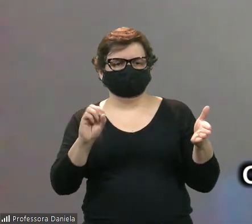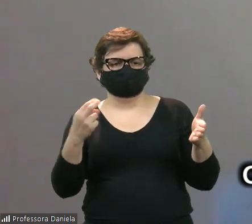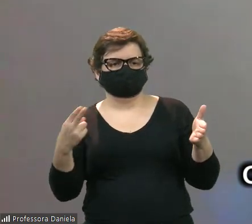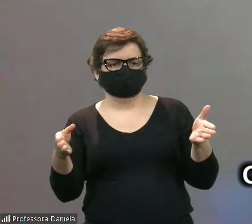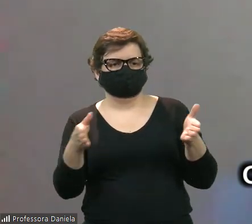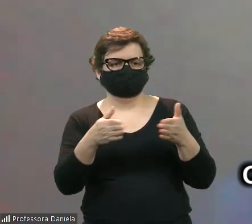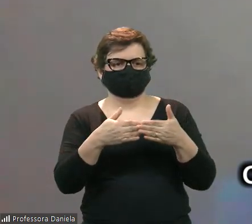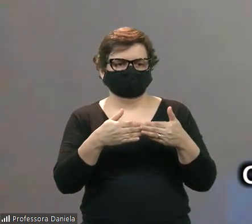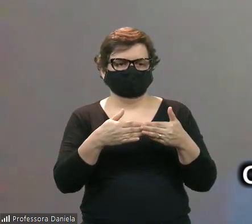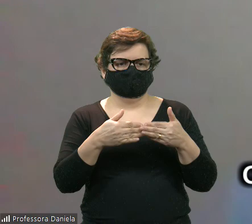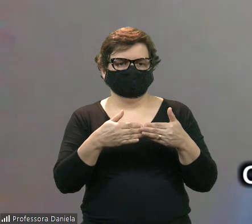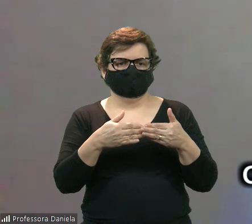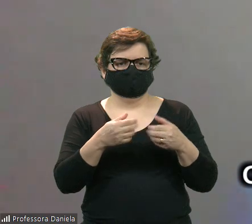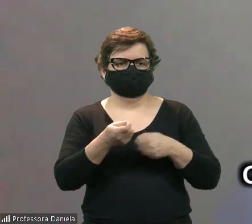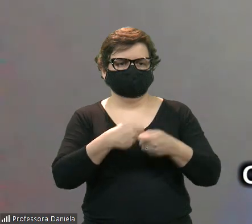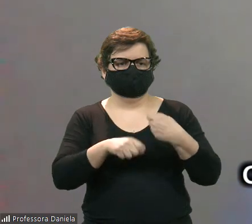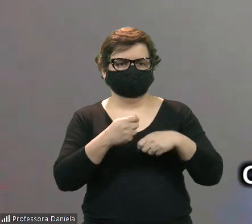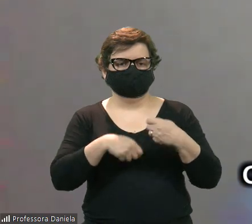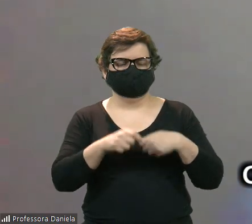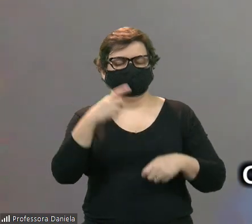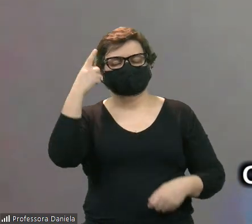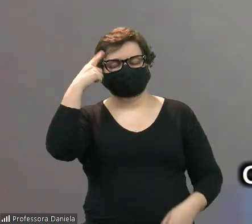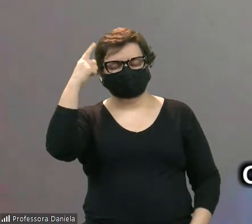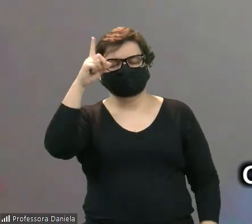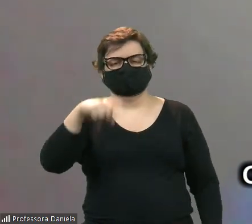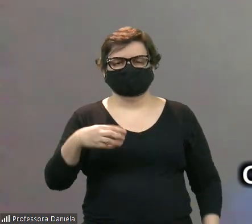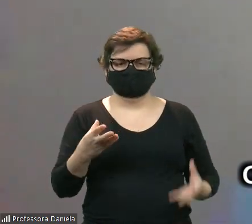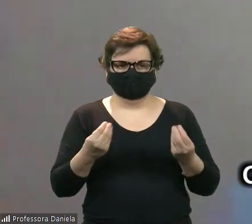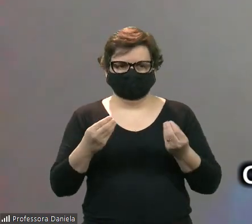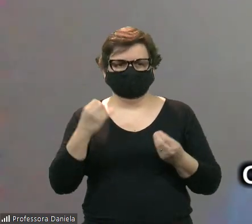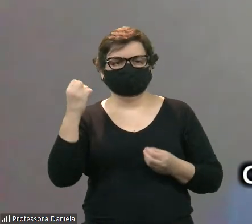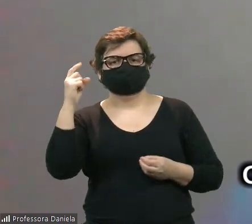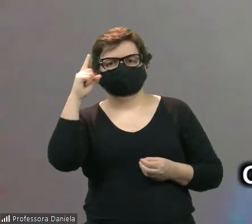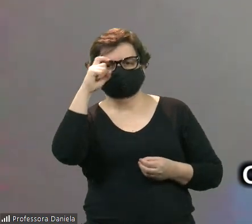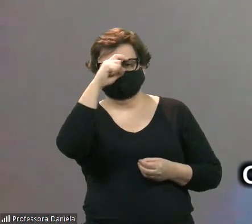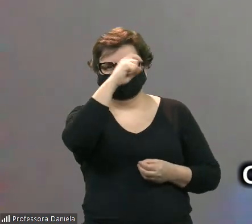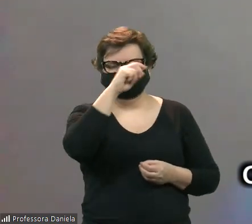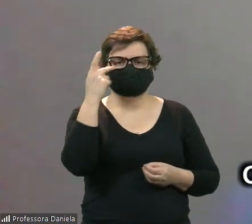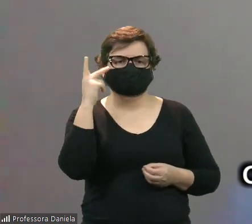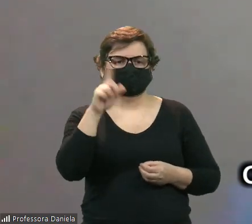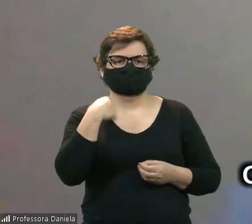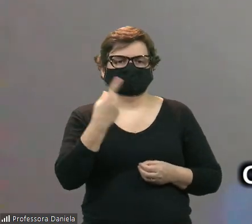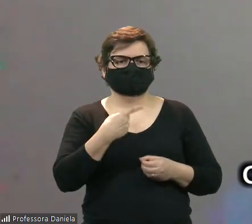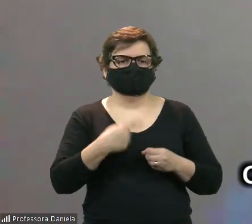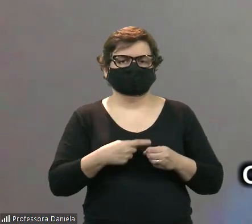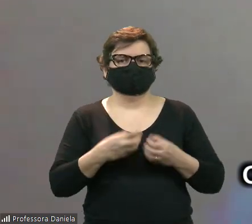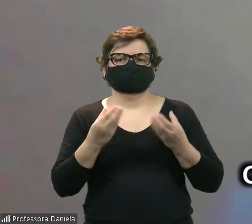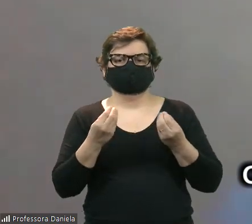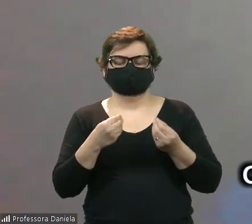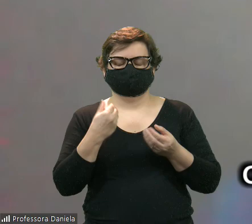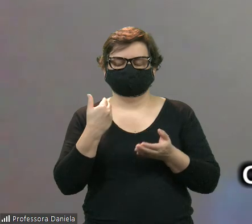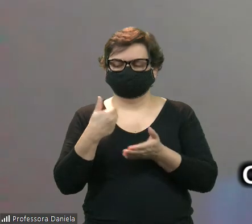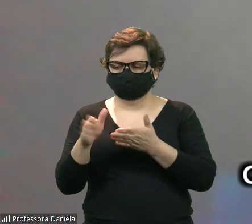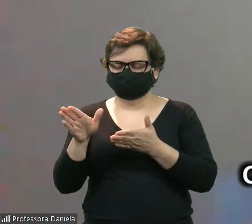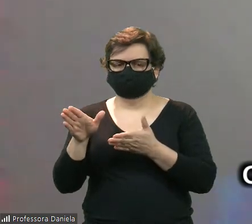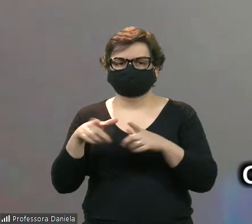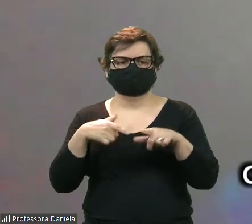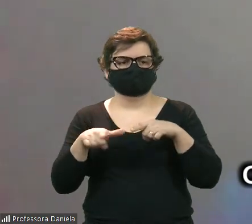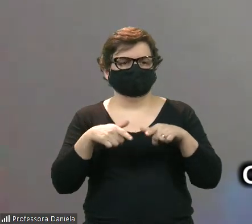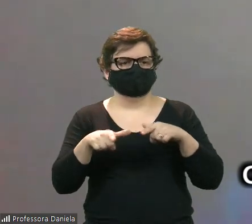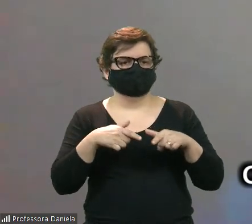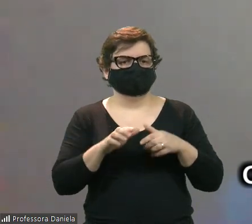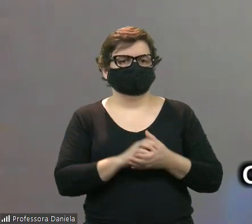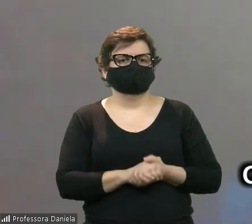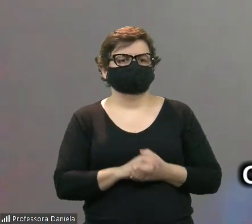tenha, assim, acho que é uma situação bem difícil, né, para a nossa cidade, porque são muitos desempregos, mas também do outro lado